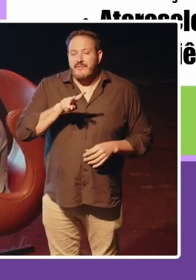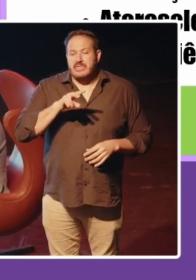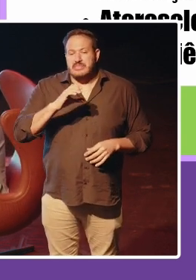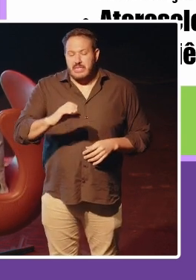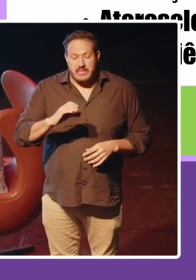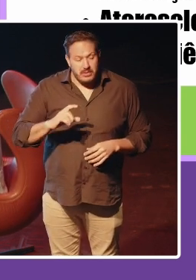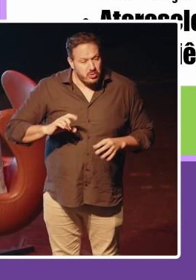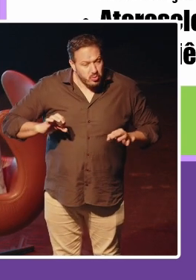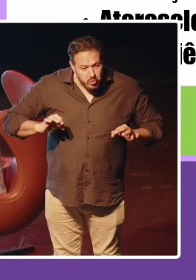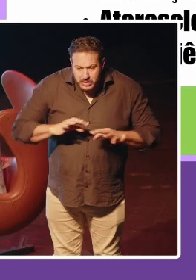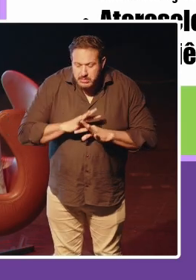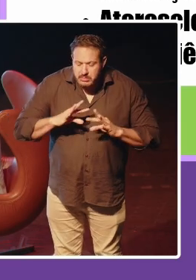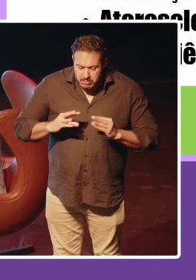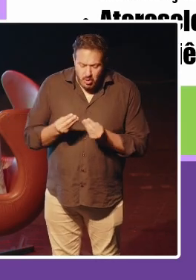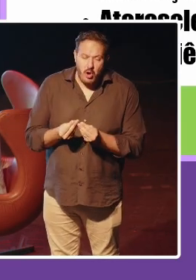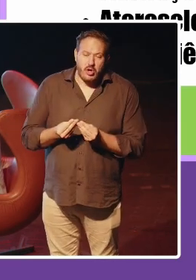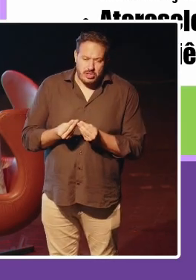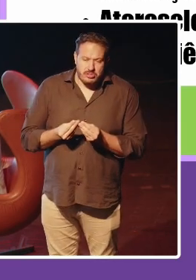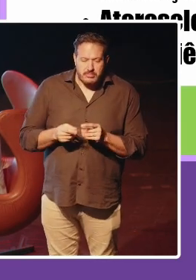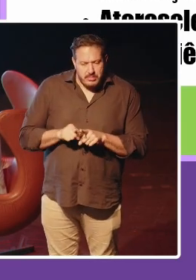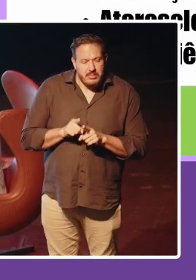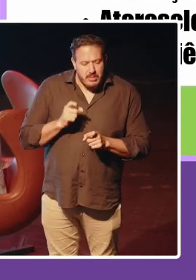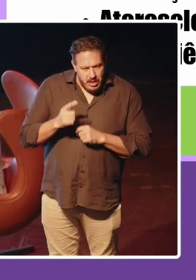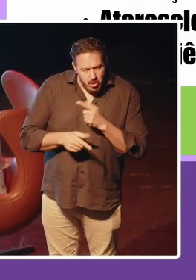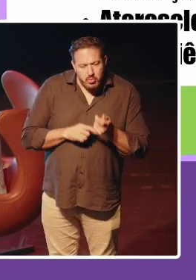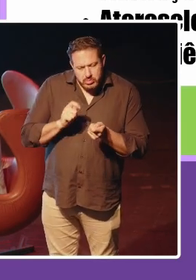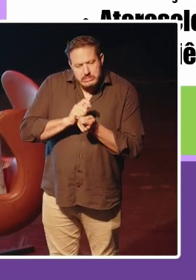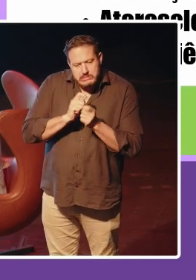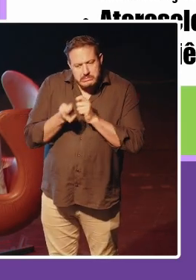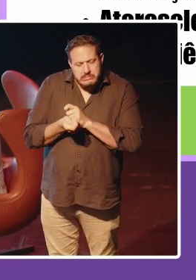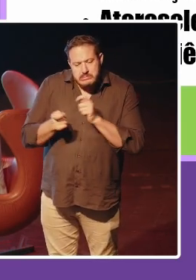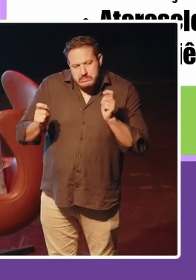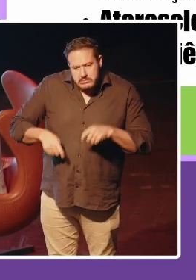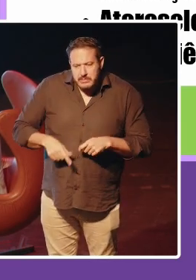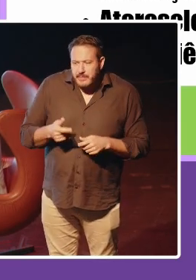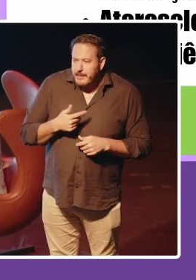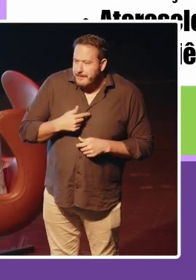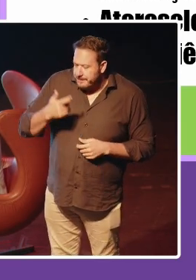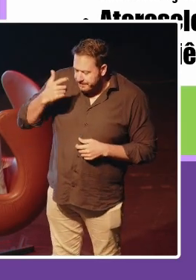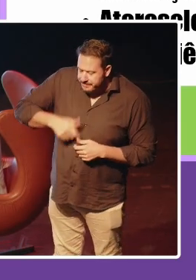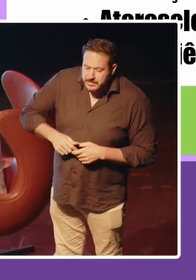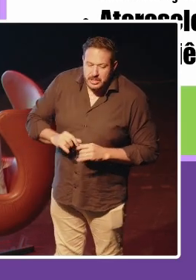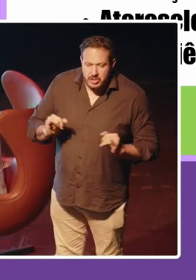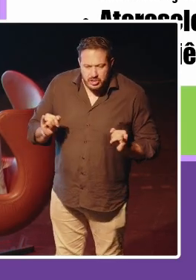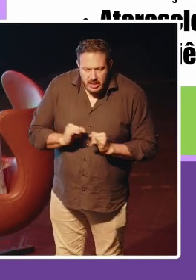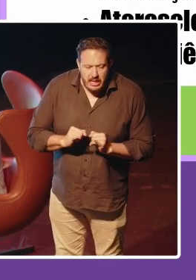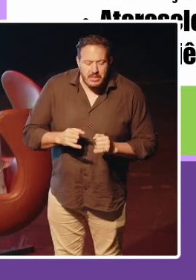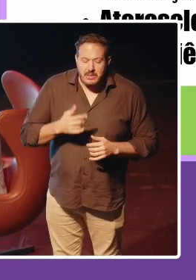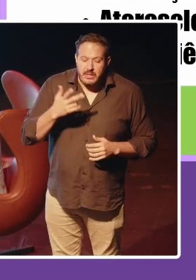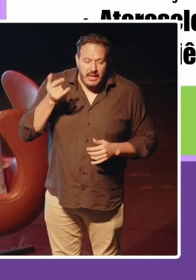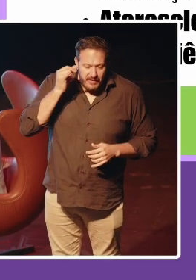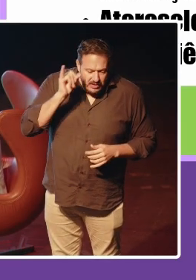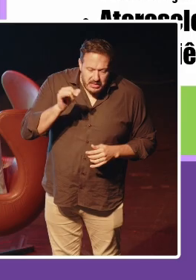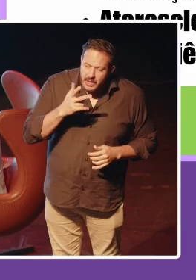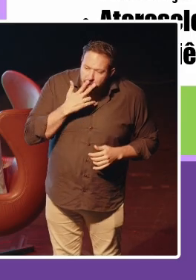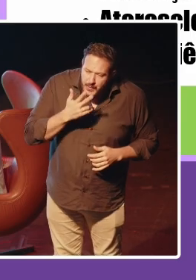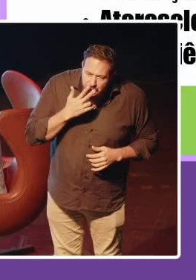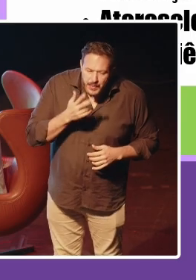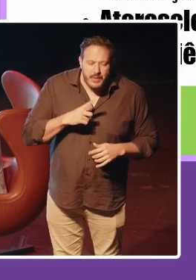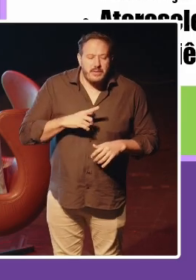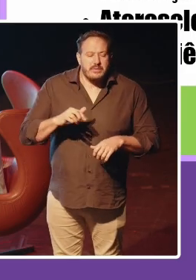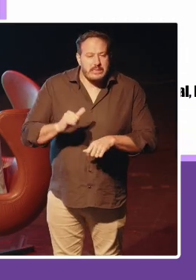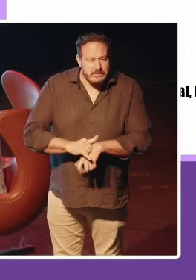risco para a demência, e alguns deles são modificáveis, né? Por exemplo, dieta, inatividade física, tabagismo,